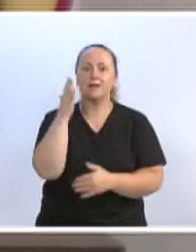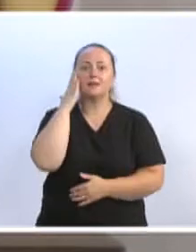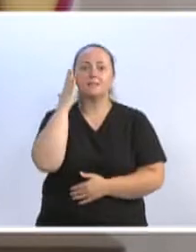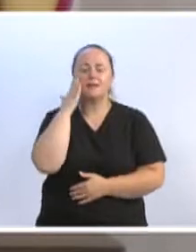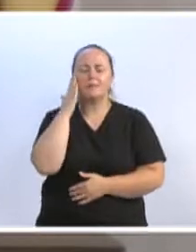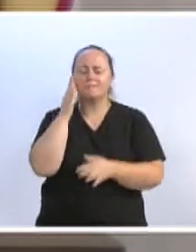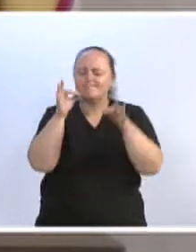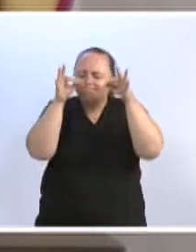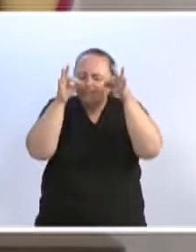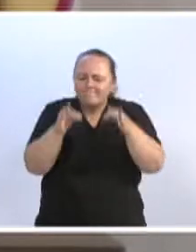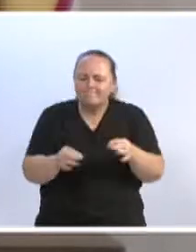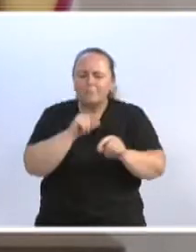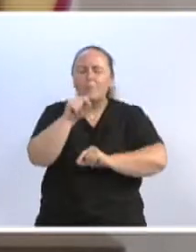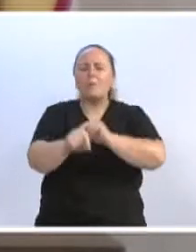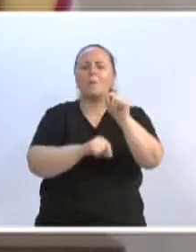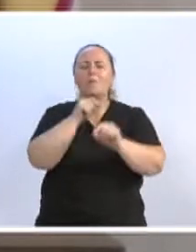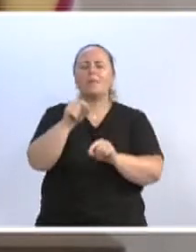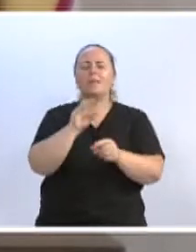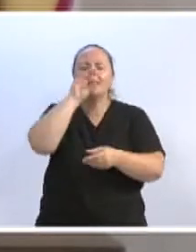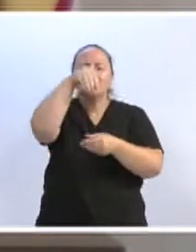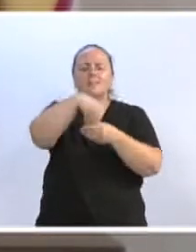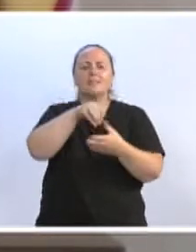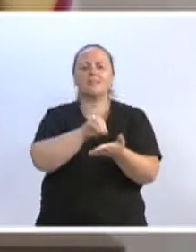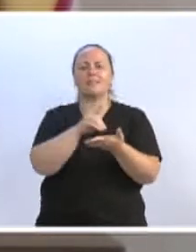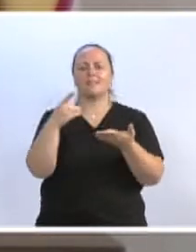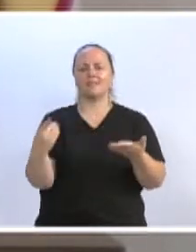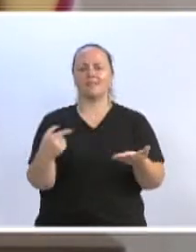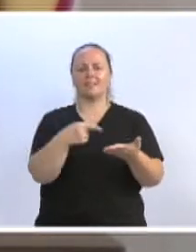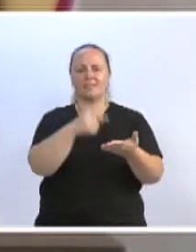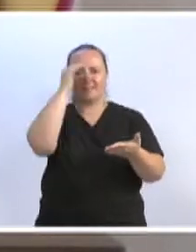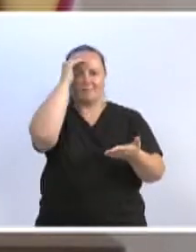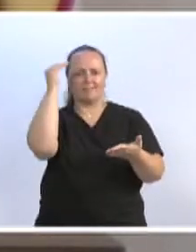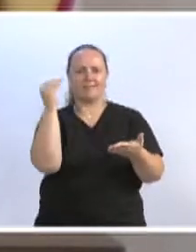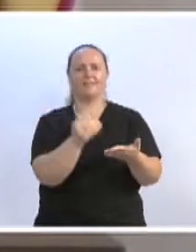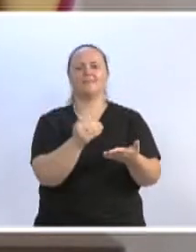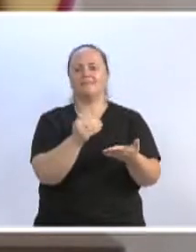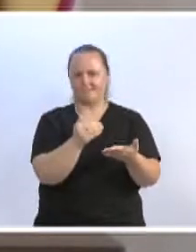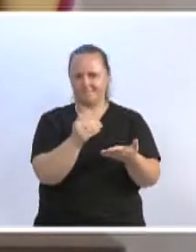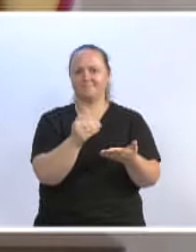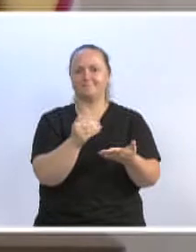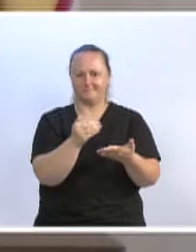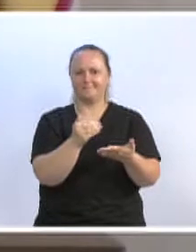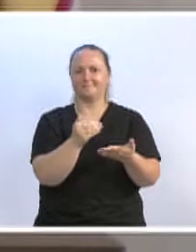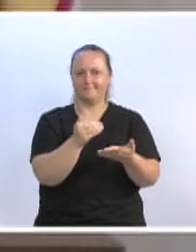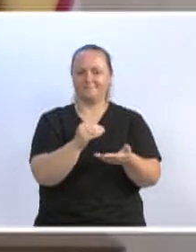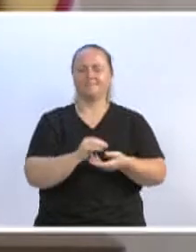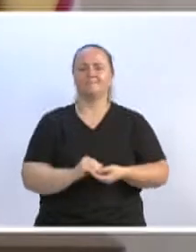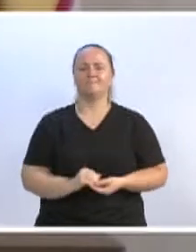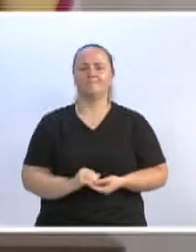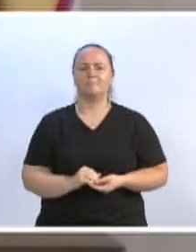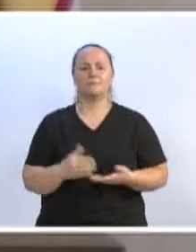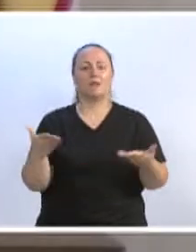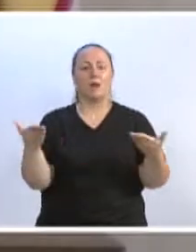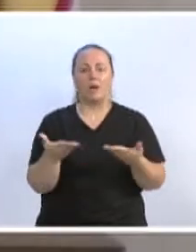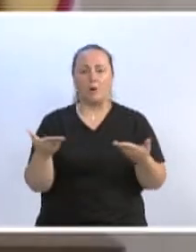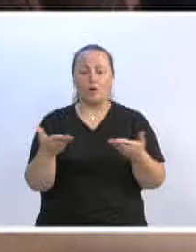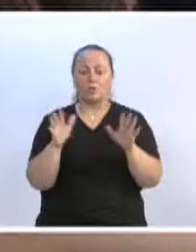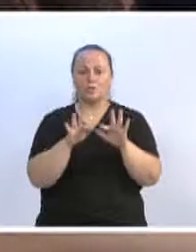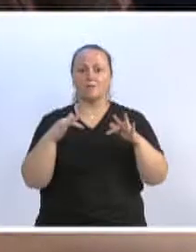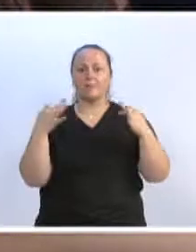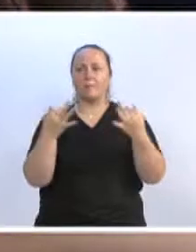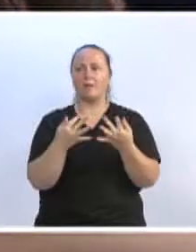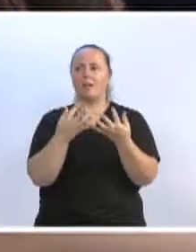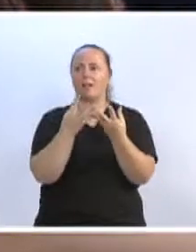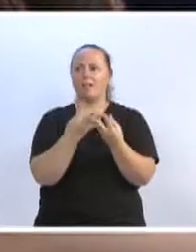sagrado, das Sagradas Escrituras. Porque a desintegração da família, por exemplo, que a